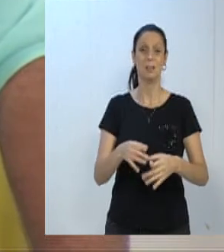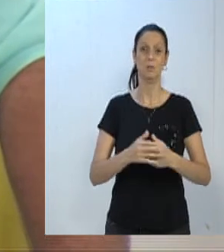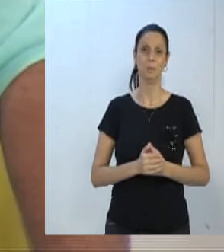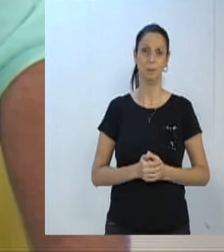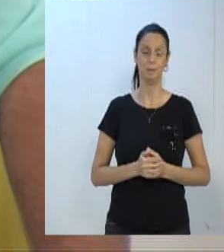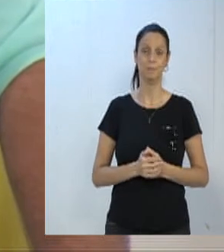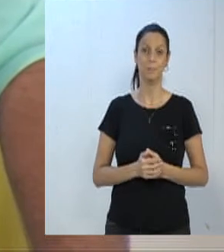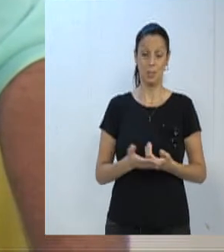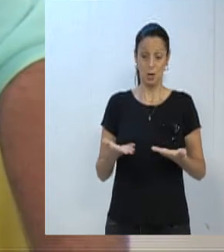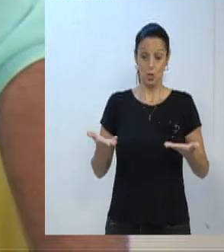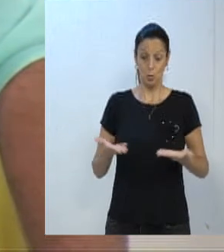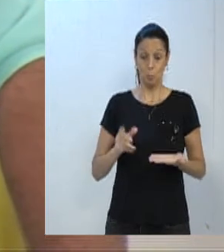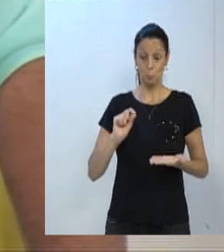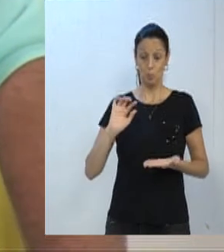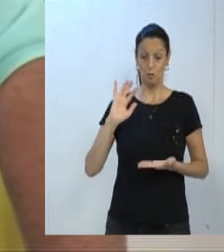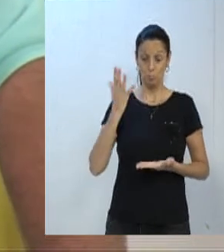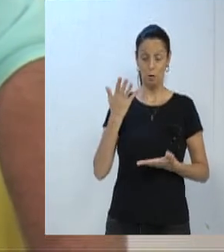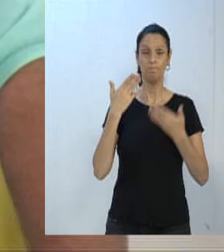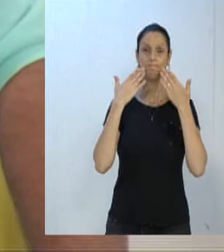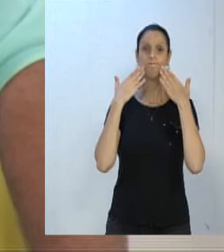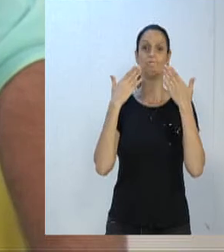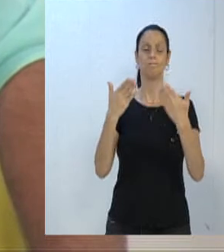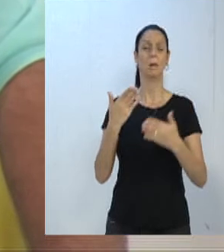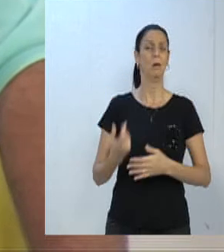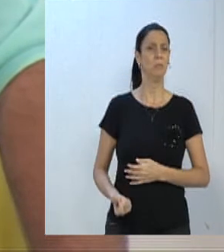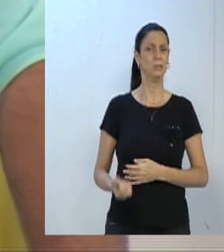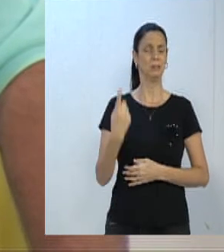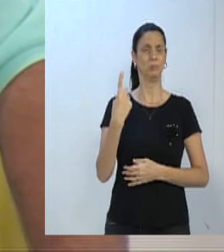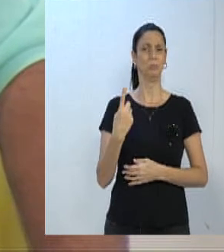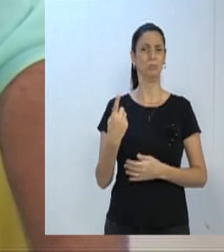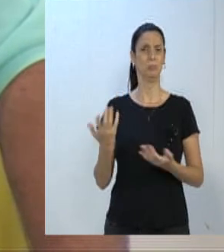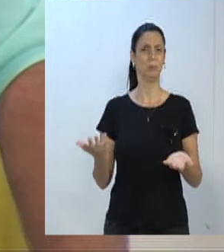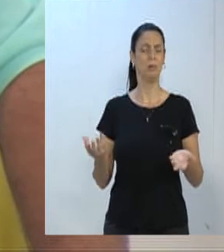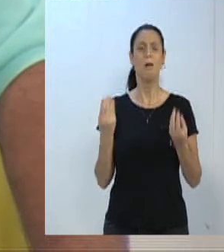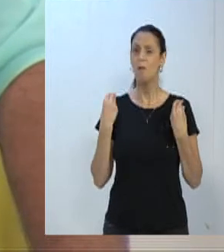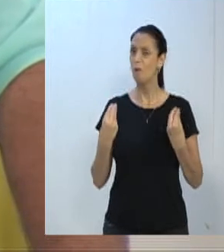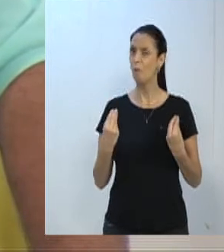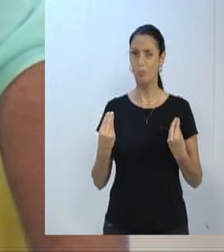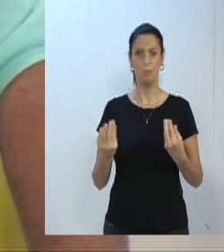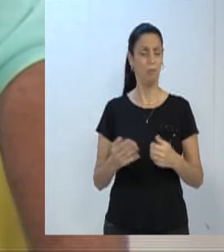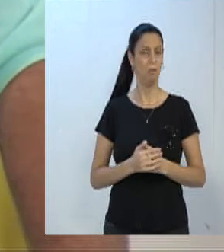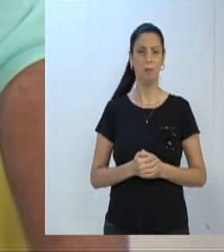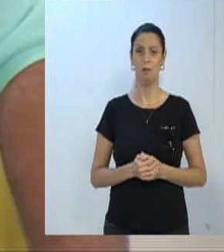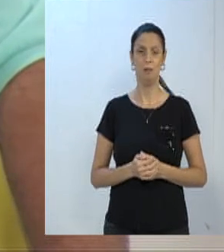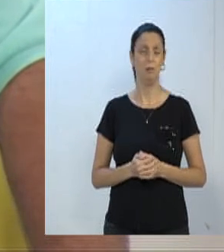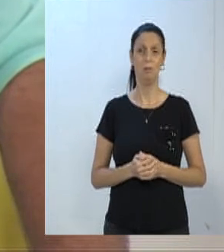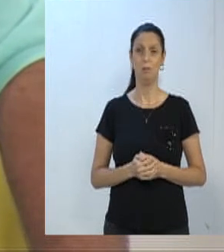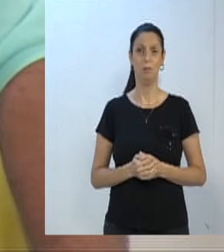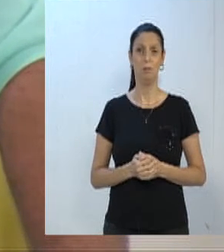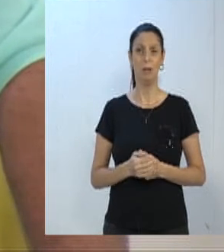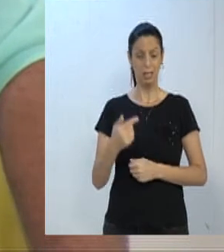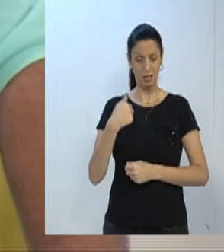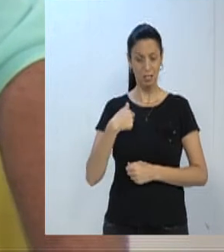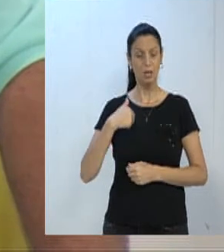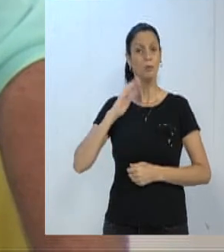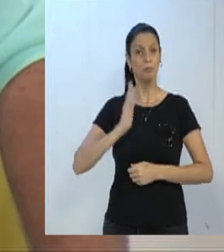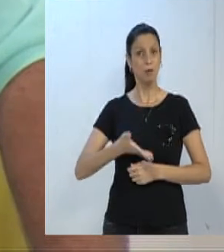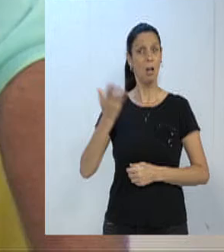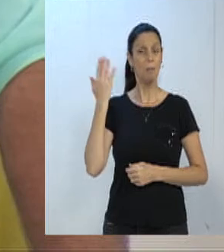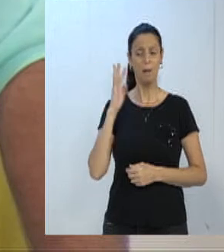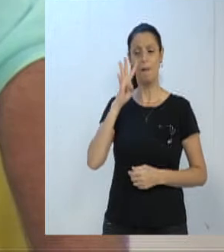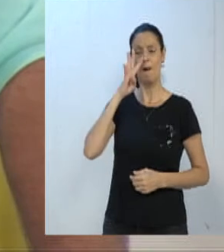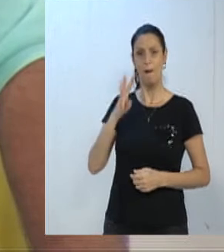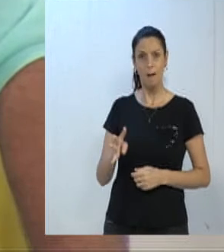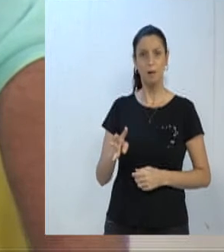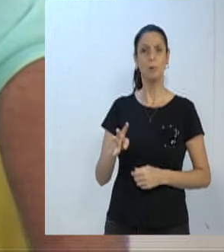demonstrou isso demonstrou isso um absurdo um absurdo eu eu que fui é que fiz todas as acusações